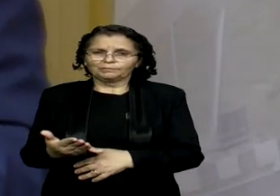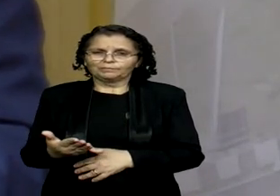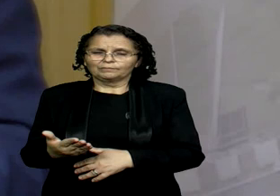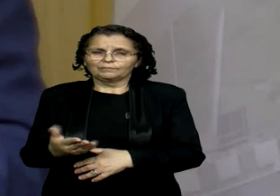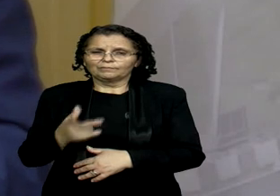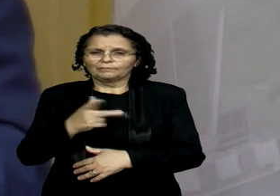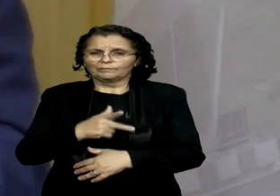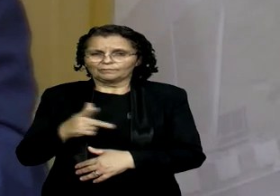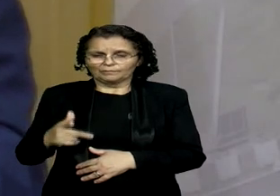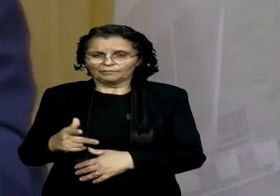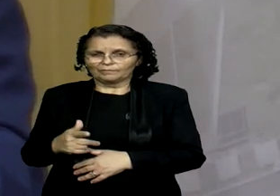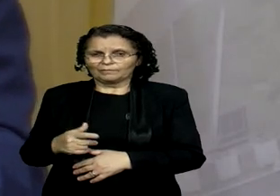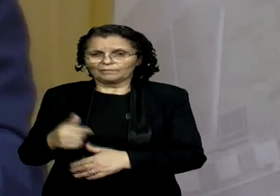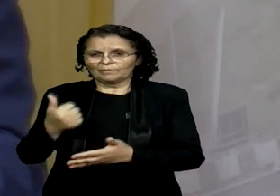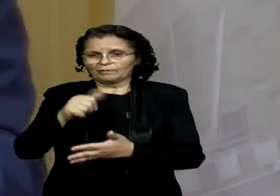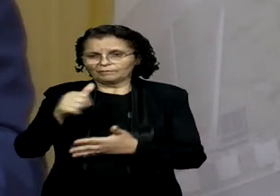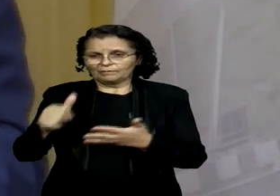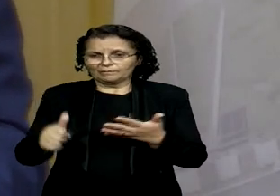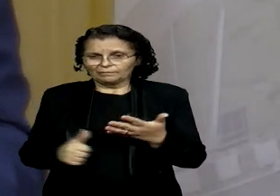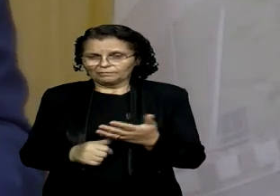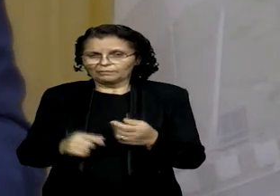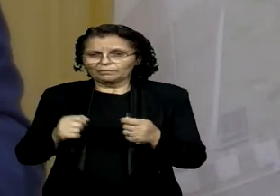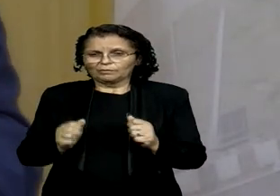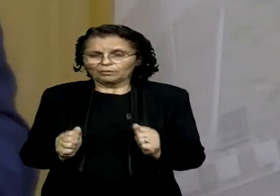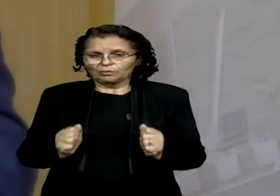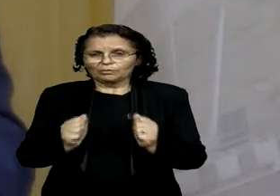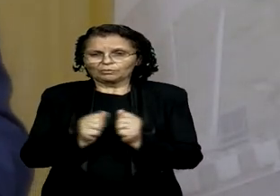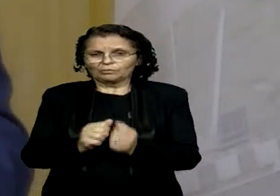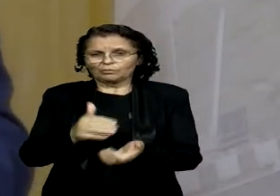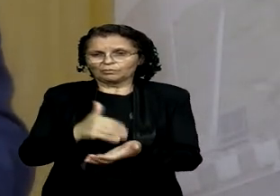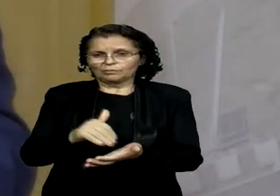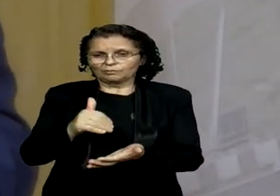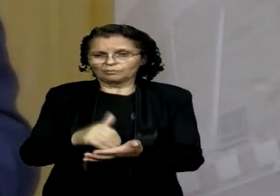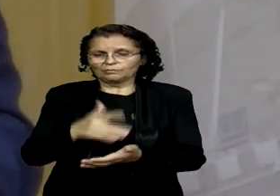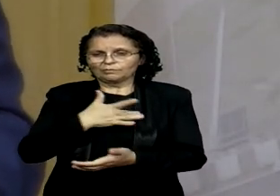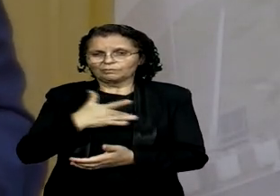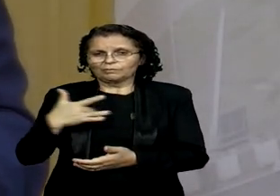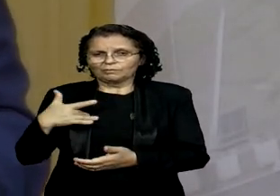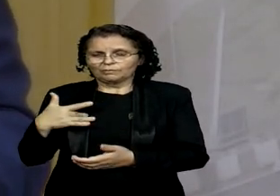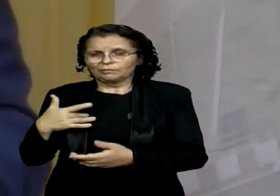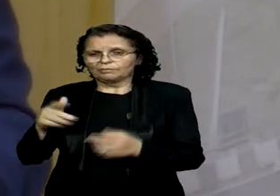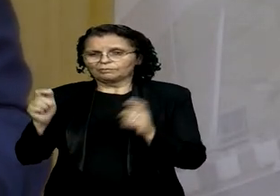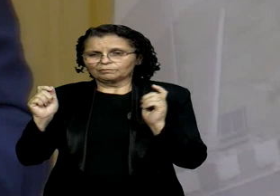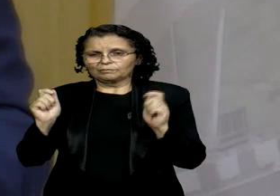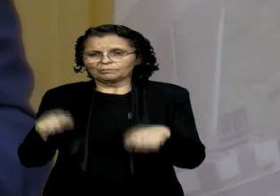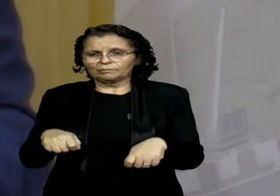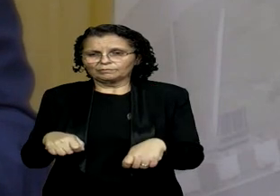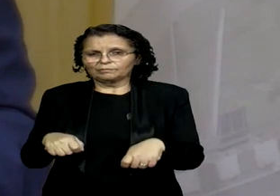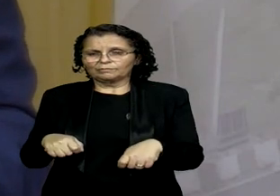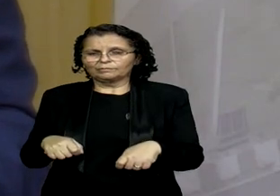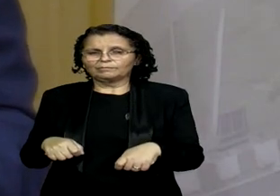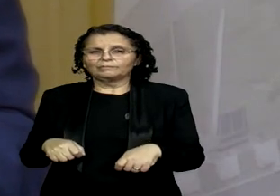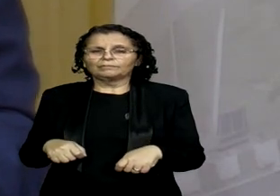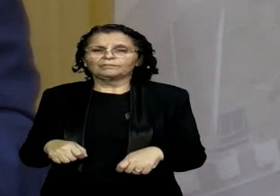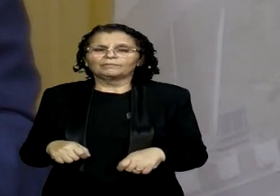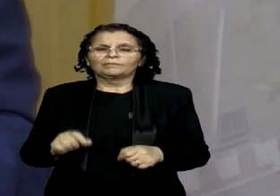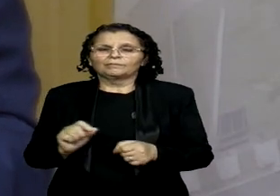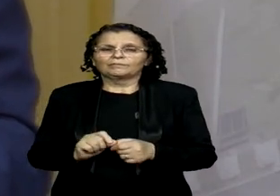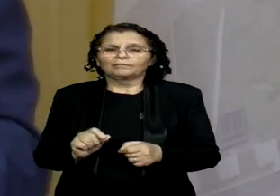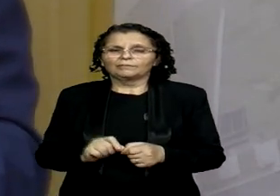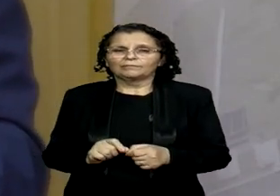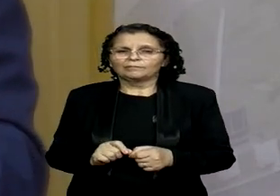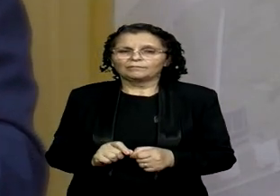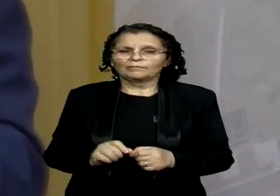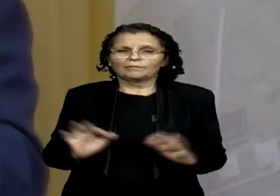ao prefeito que verifique, junto à Secretaria da Saúde, a possibilidade de realizar